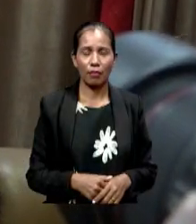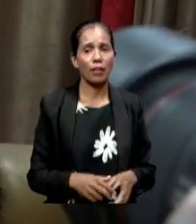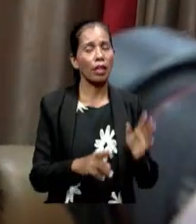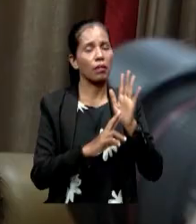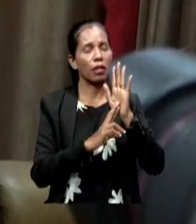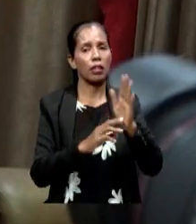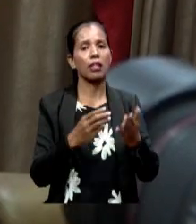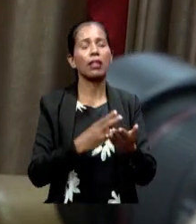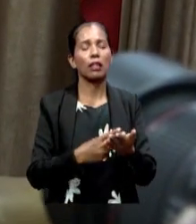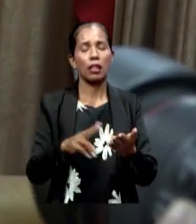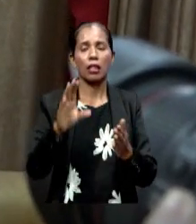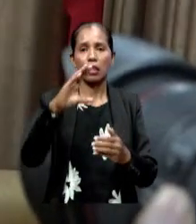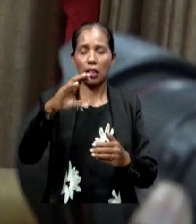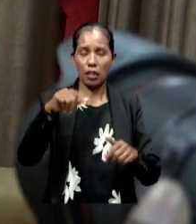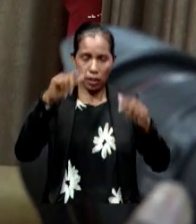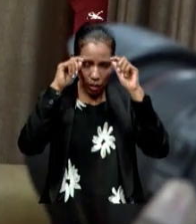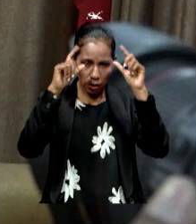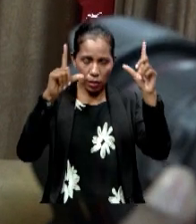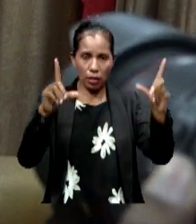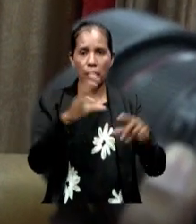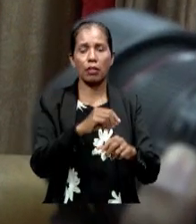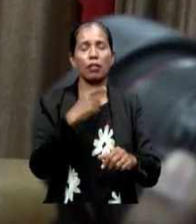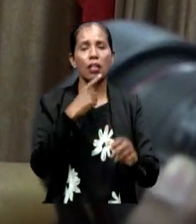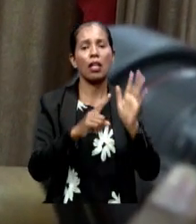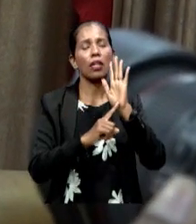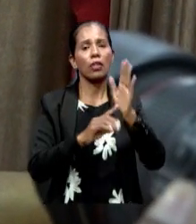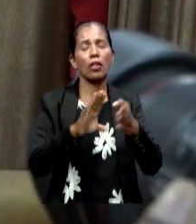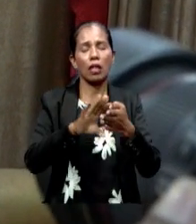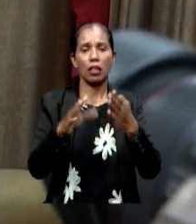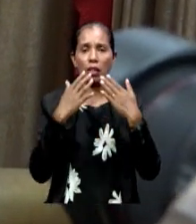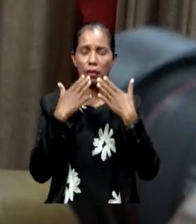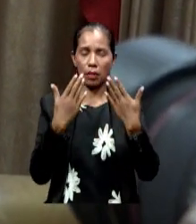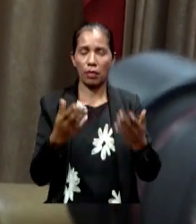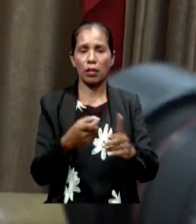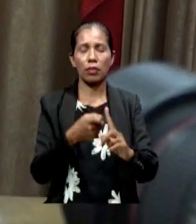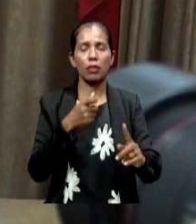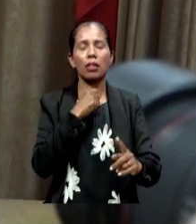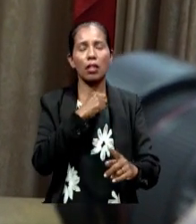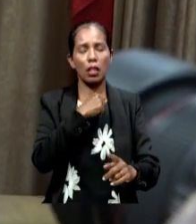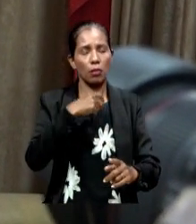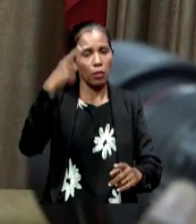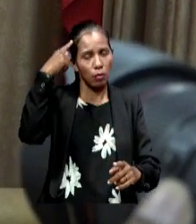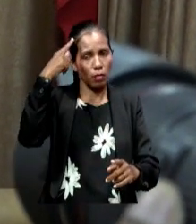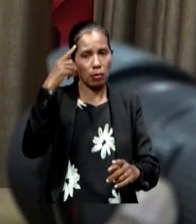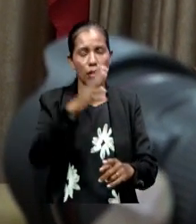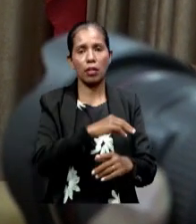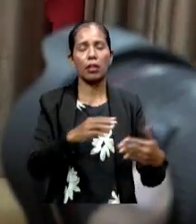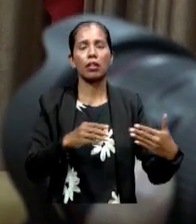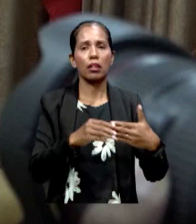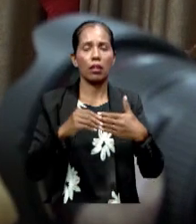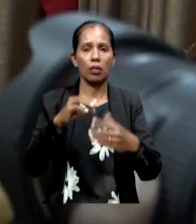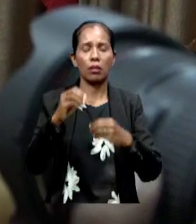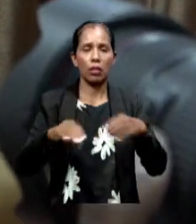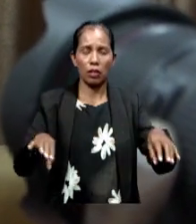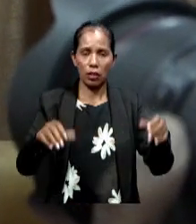Representante Santa Sé e Timor-Leste, Monsenhor Marcos Prince, atou carta de agradecimento ao Papa Francisco, ba líder segundo órgão soberano, ligado à cooperação